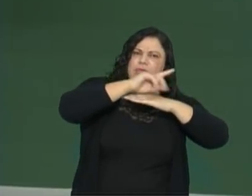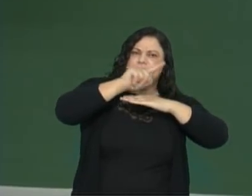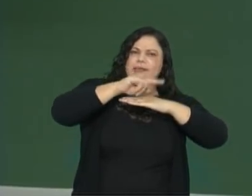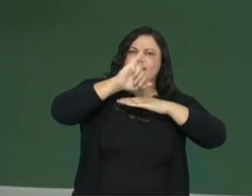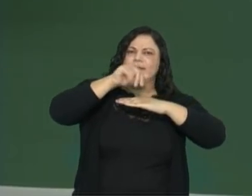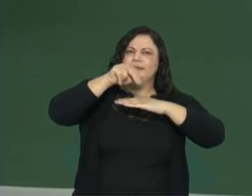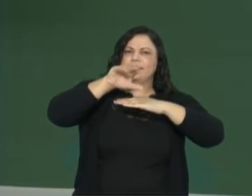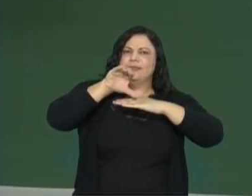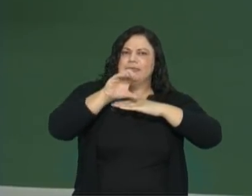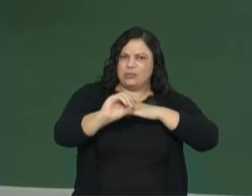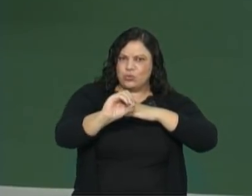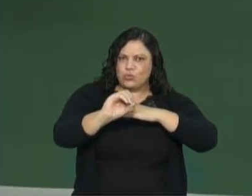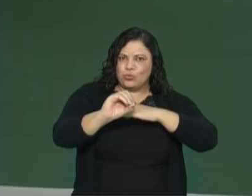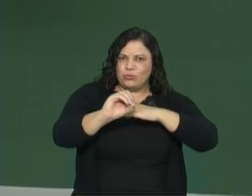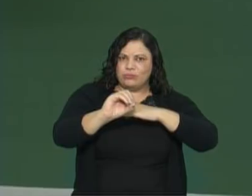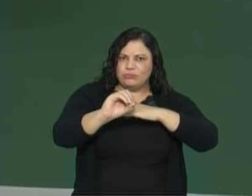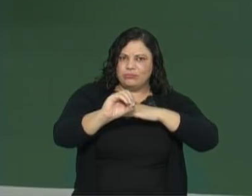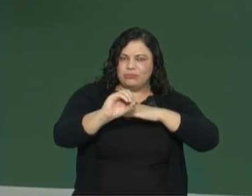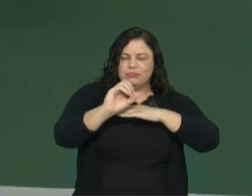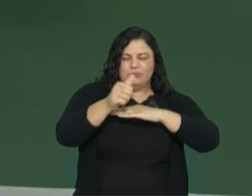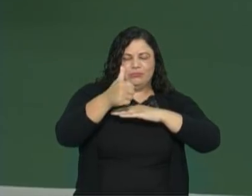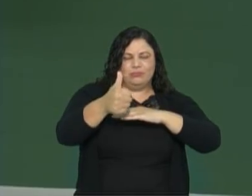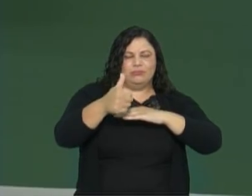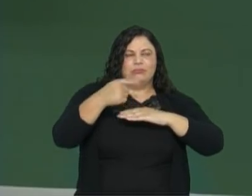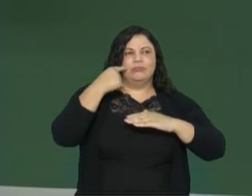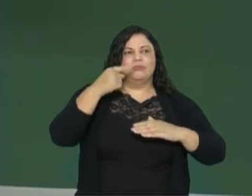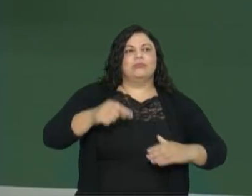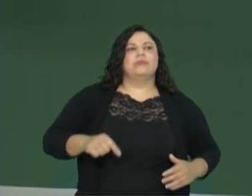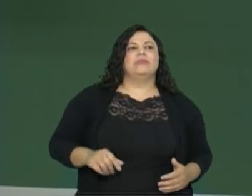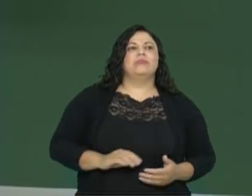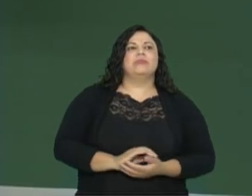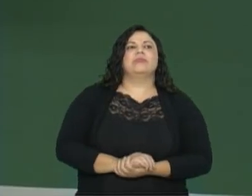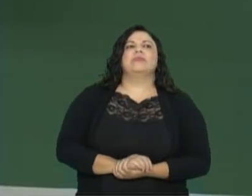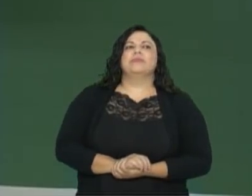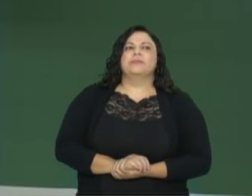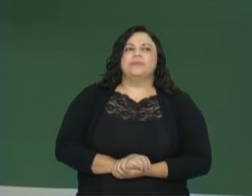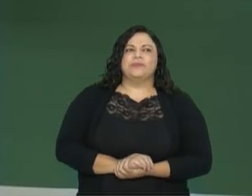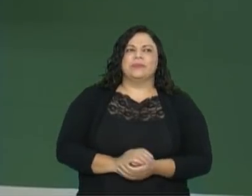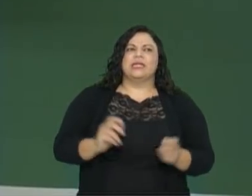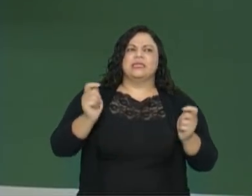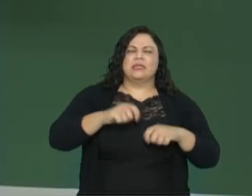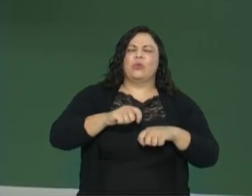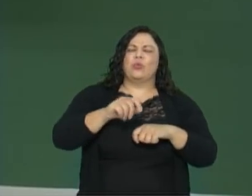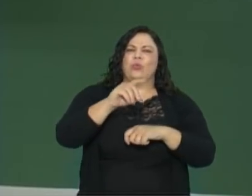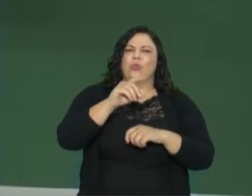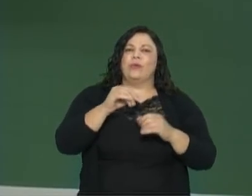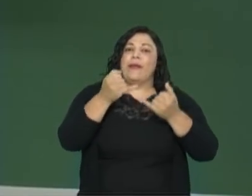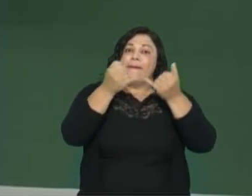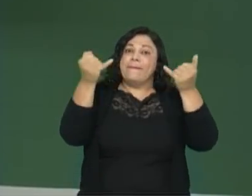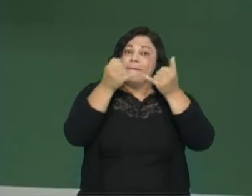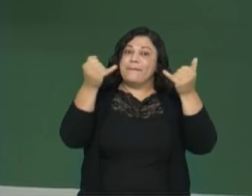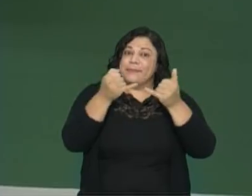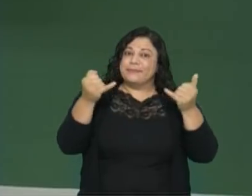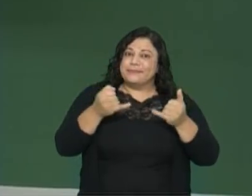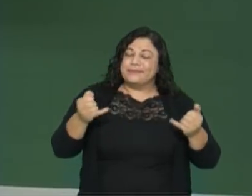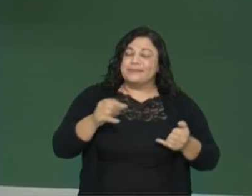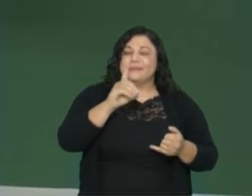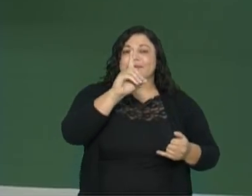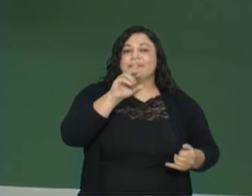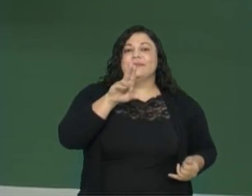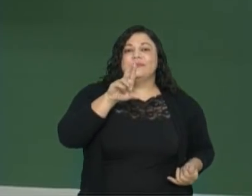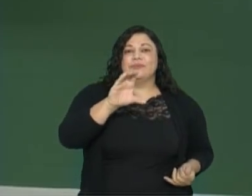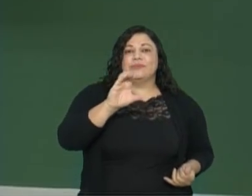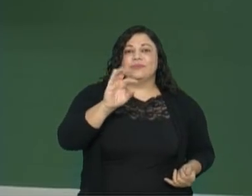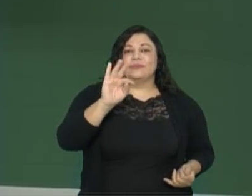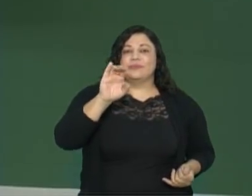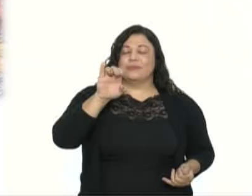O pessoal fala, é telha de zinco. Não, telha de ferro. Cuidado. E eles são dúcteis. Eu posso fazer fios, com fios aqui de